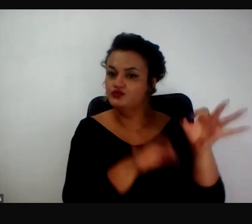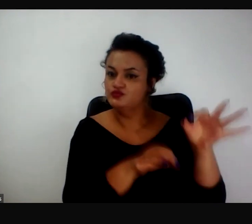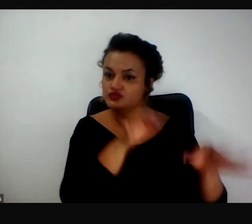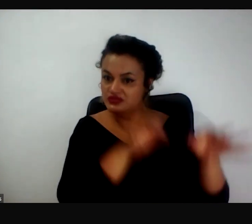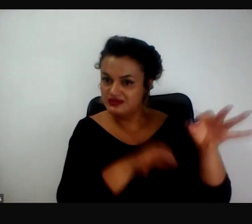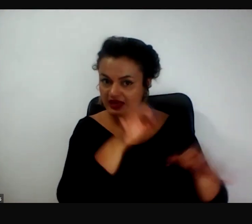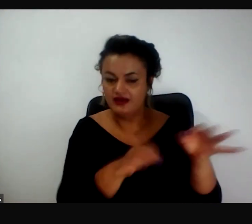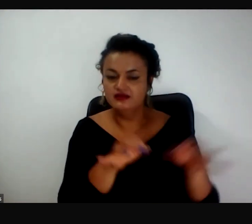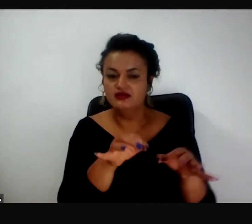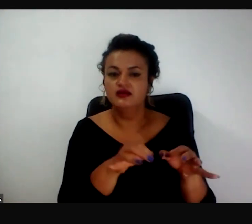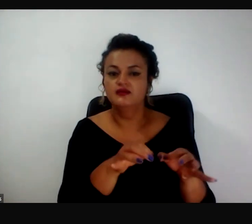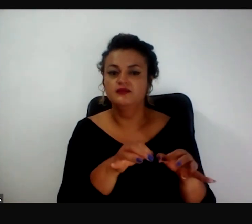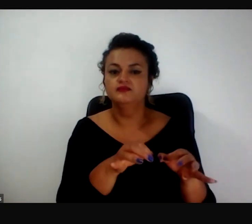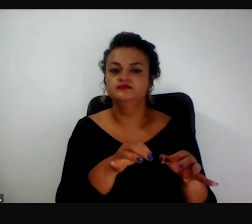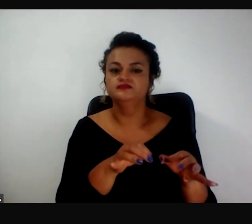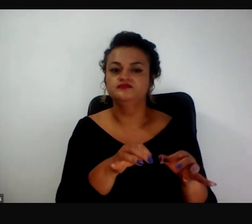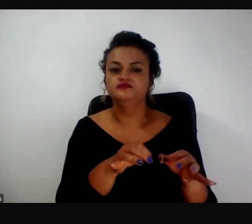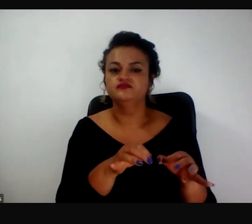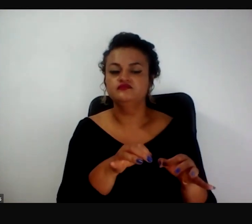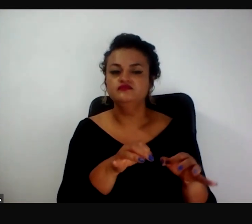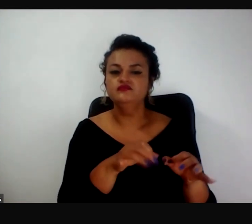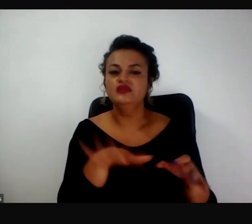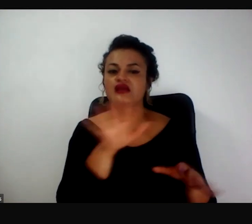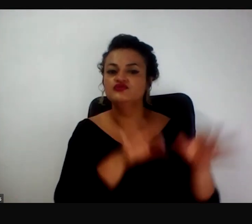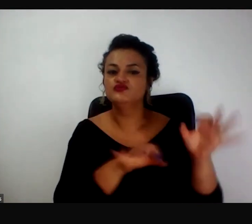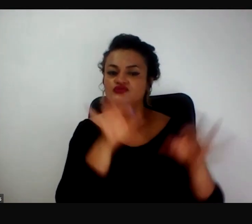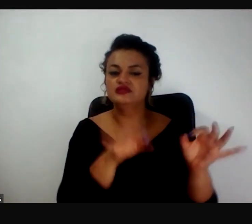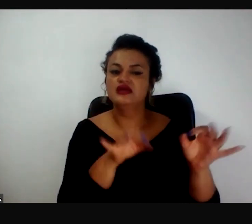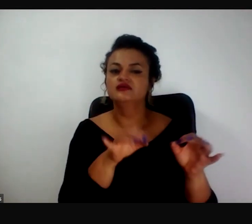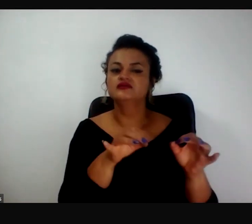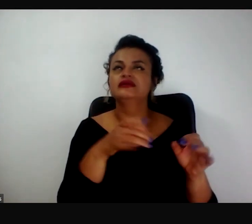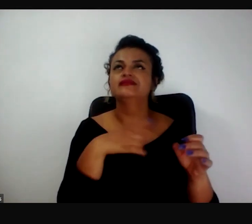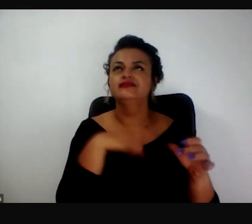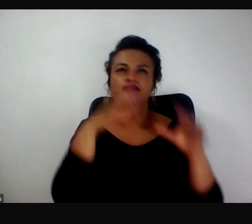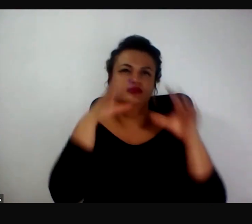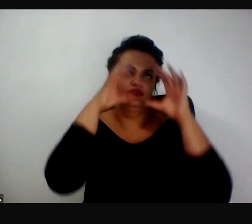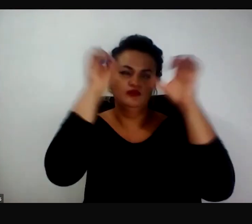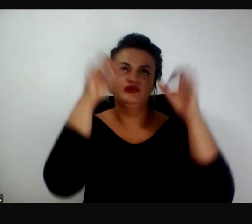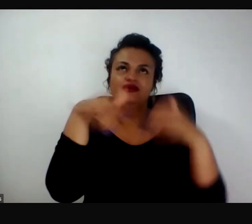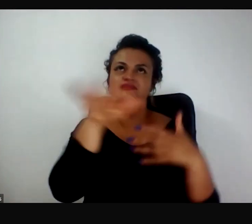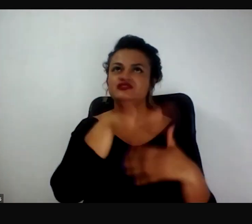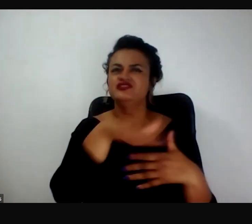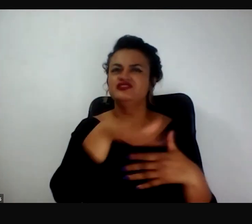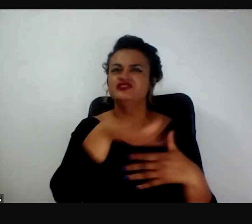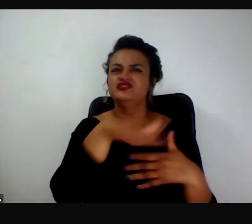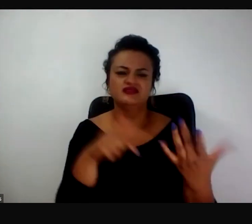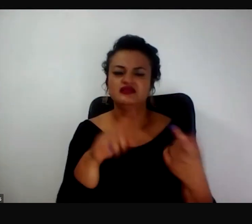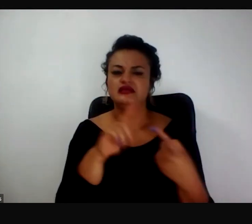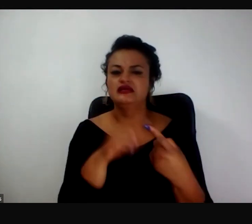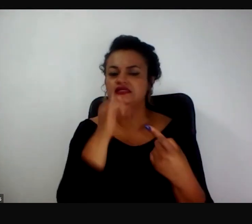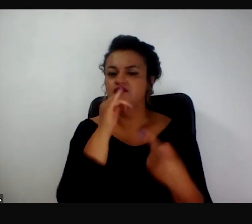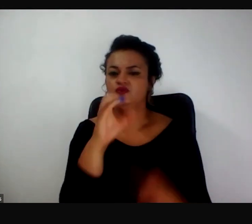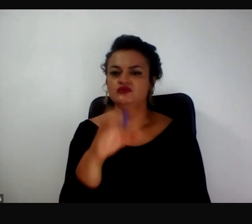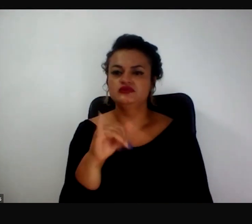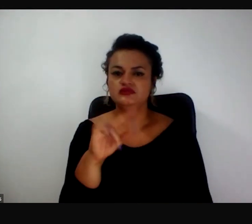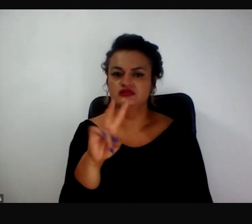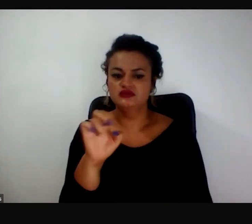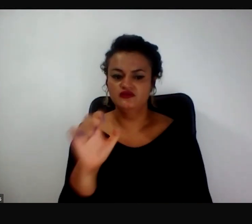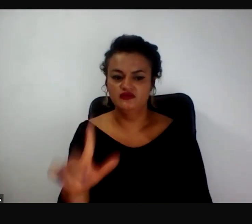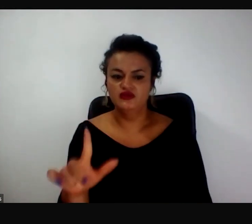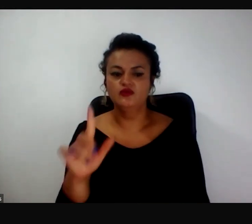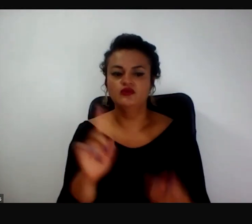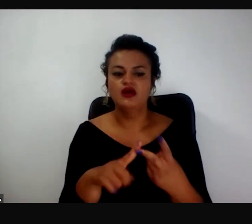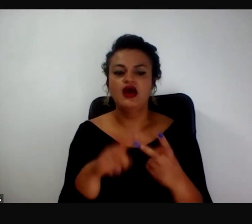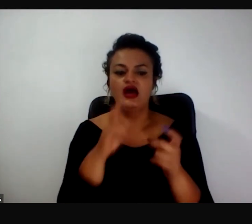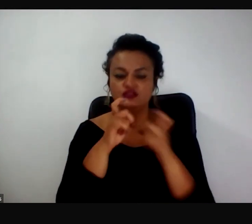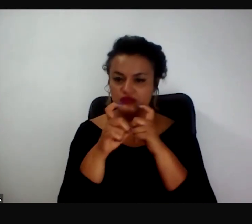temos os tribunais da vara civil, da matéria penal, da matéria contenciosa administrativa,